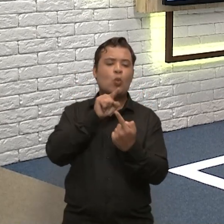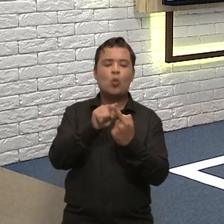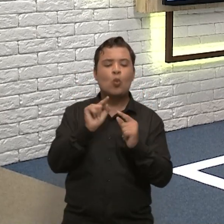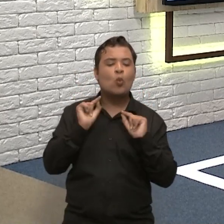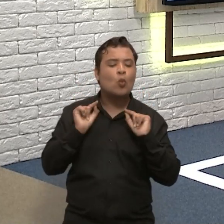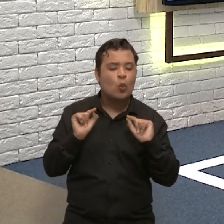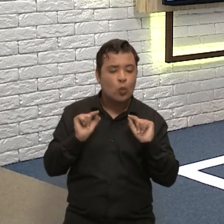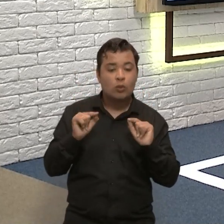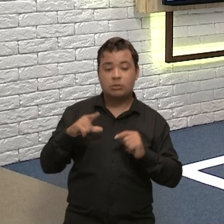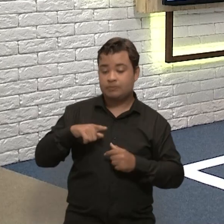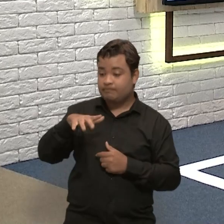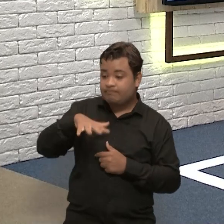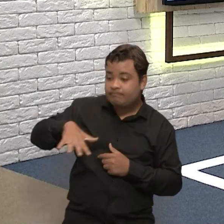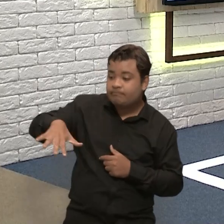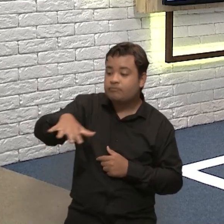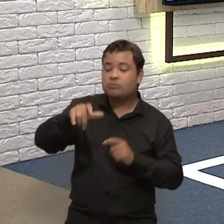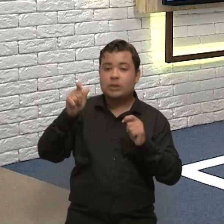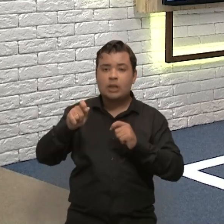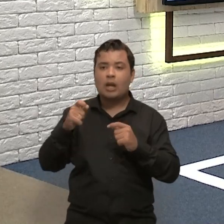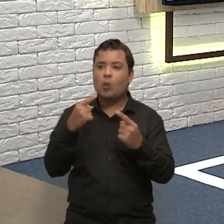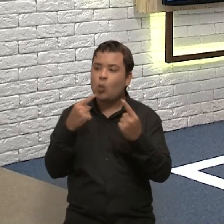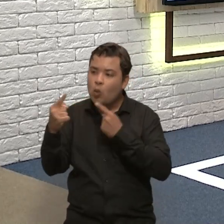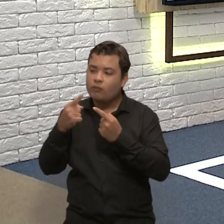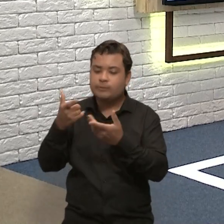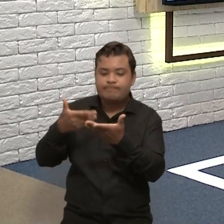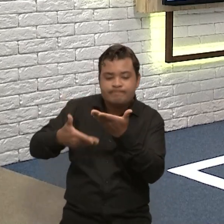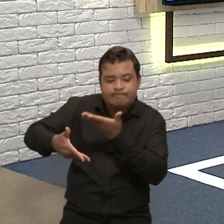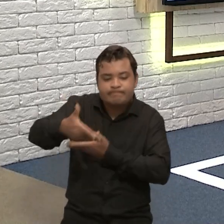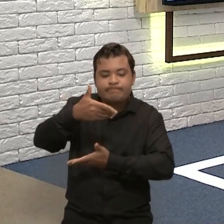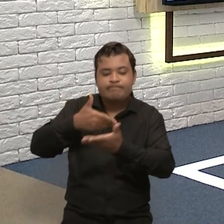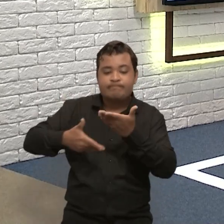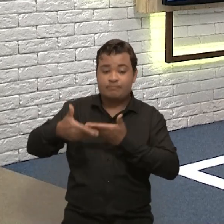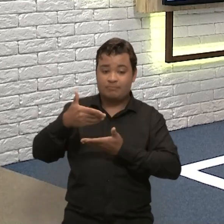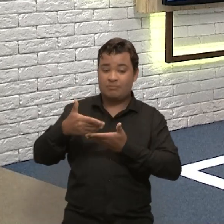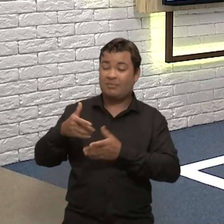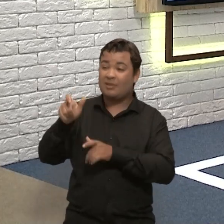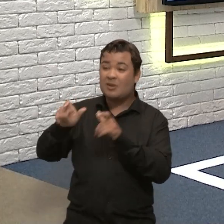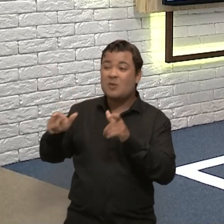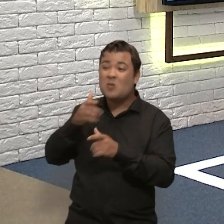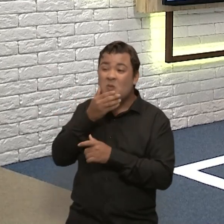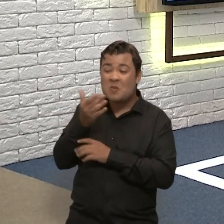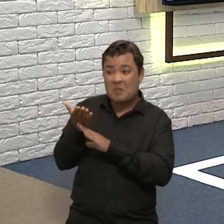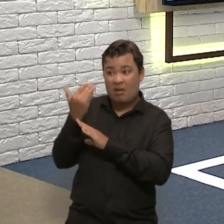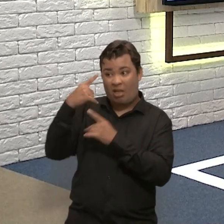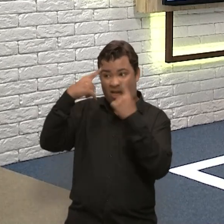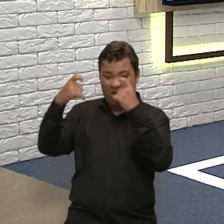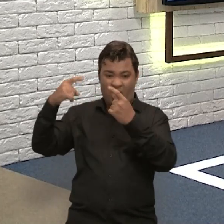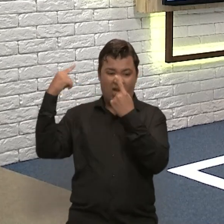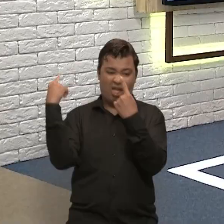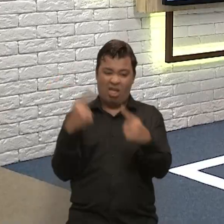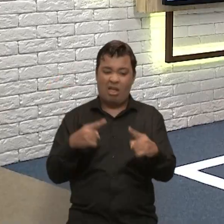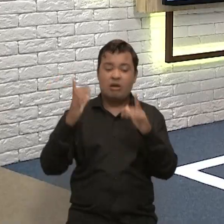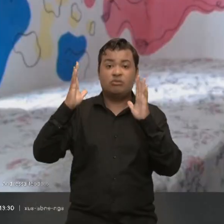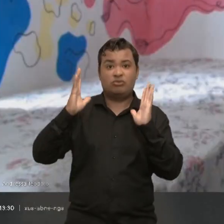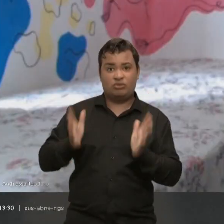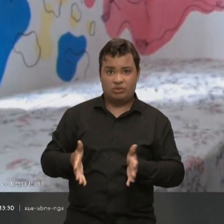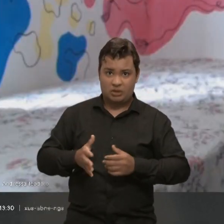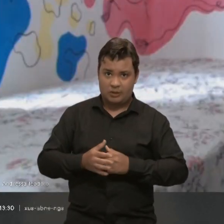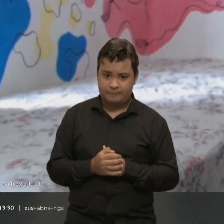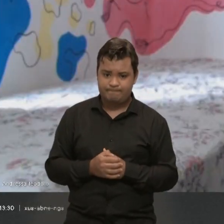propiciar um espaço de conversa, de diálogo com homens autores de violência, com o propósito de